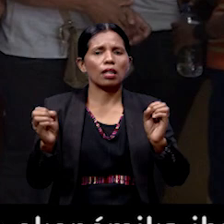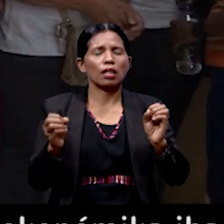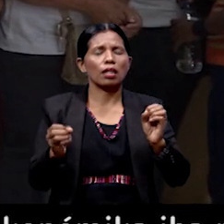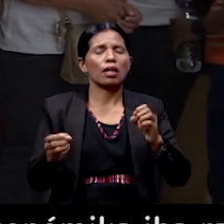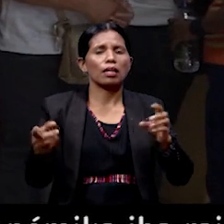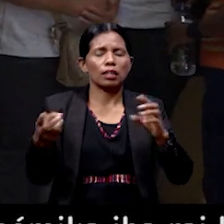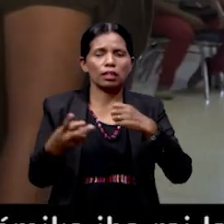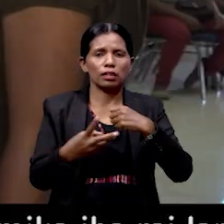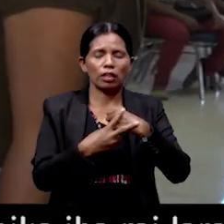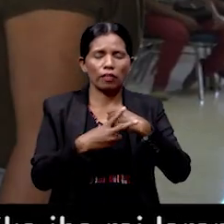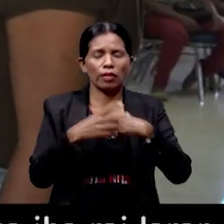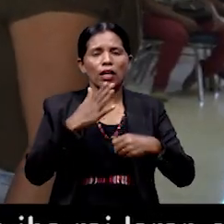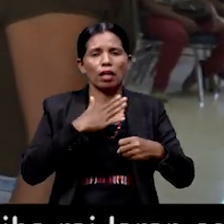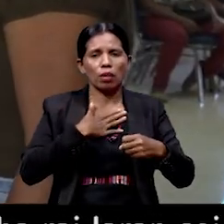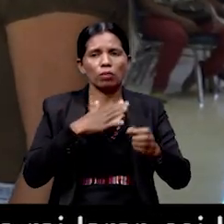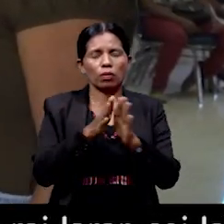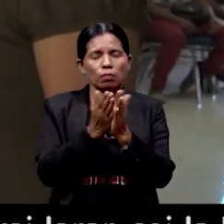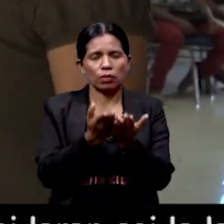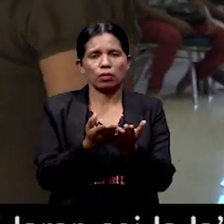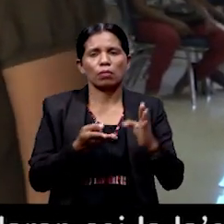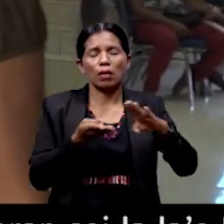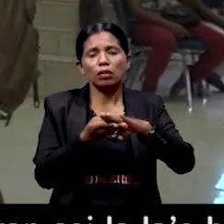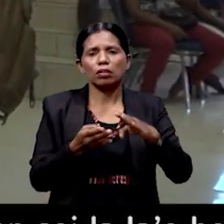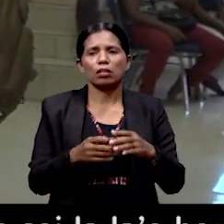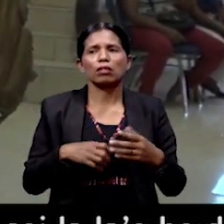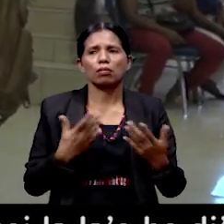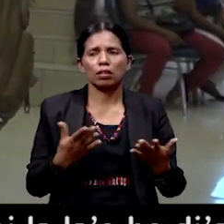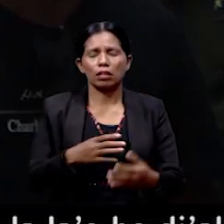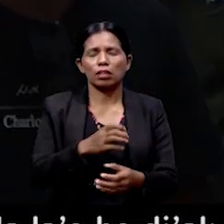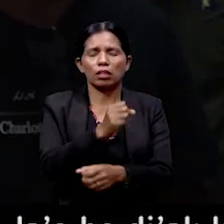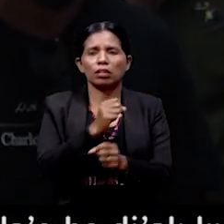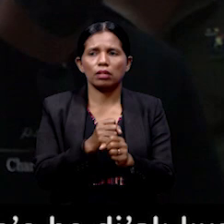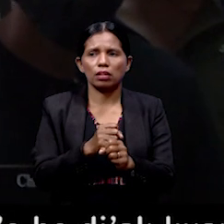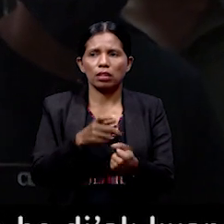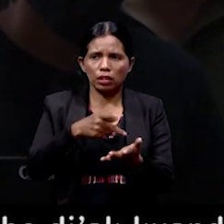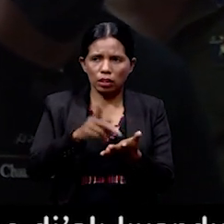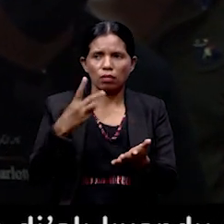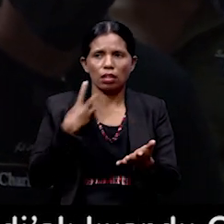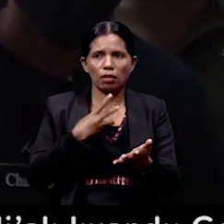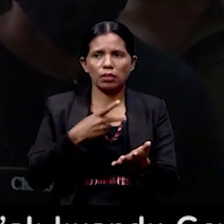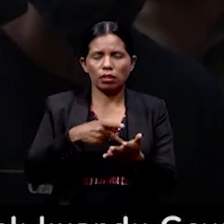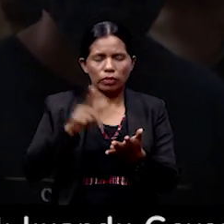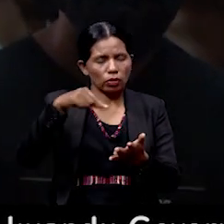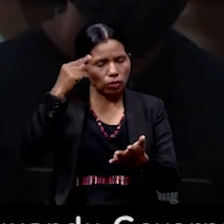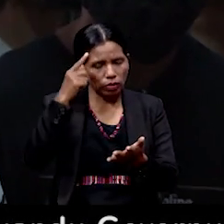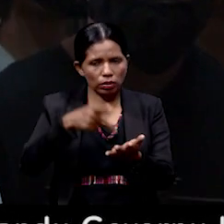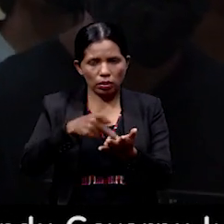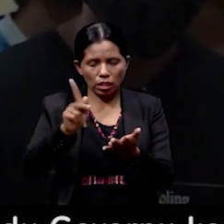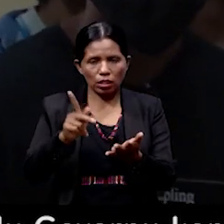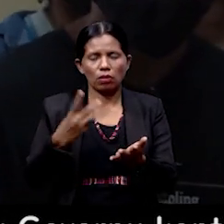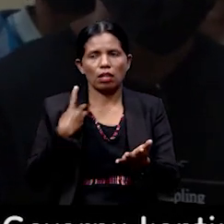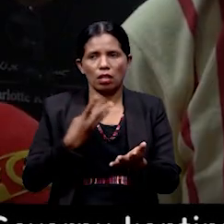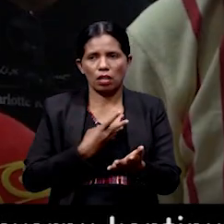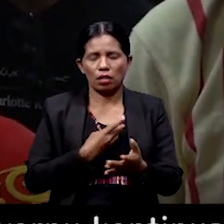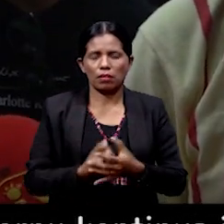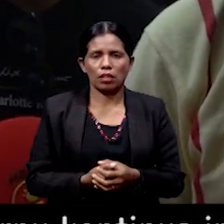saindo. Nem o negócio, se não seria parlamento, ou seja, segurança social. Cara, se ele ame. Ame serviço governo, não é claro que se ele ame. Mas segurança social tira tanto confusão,